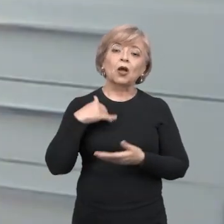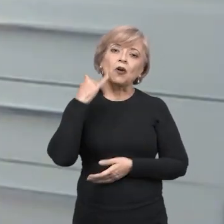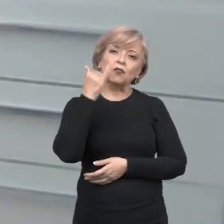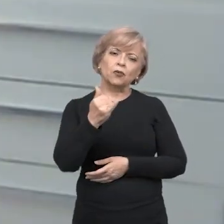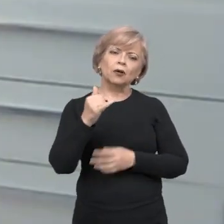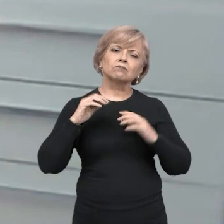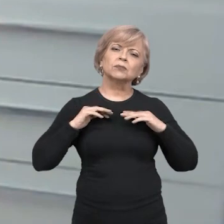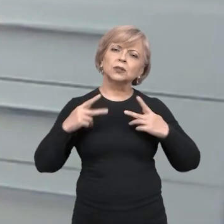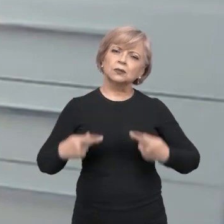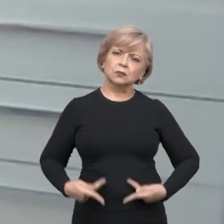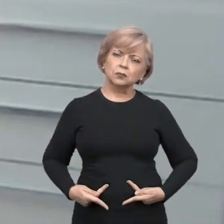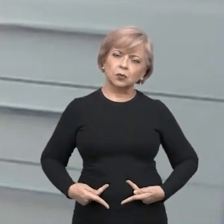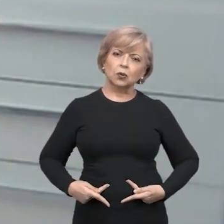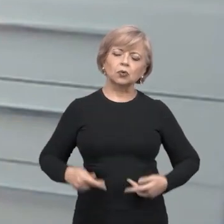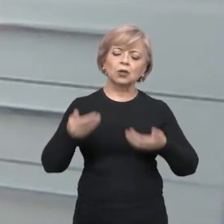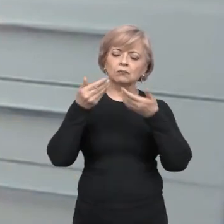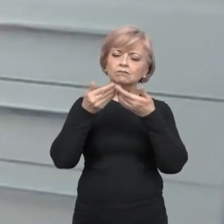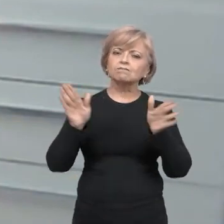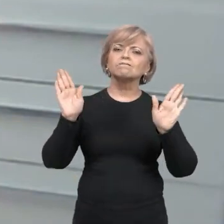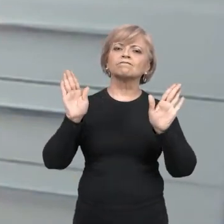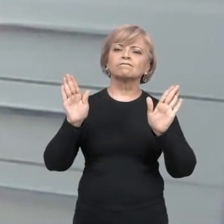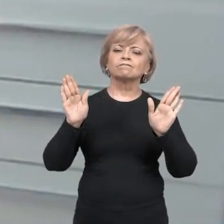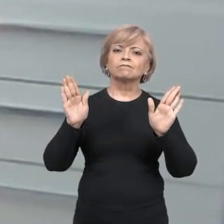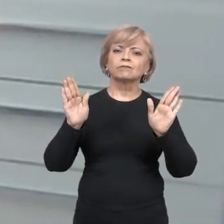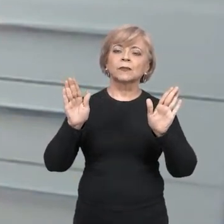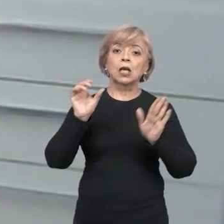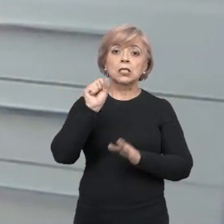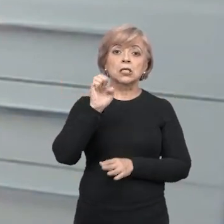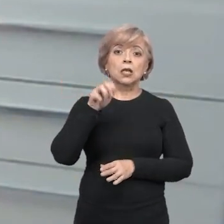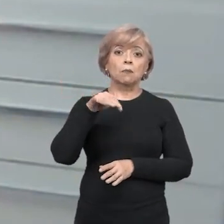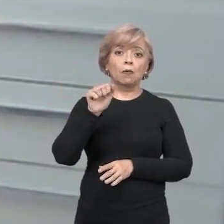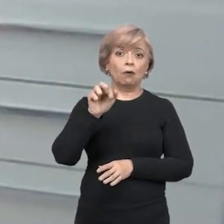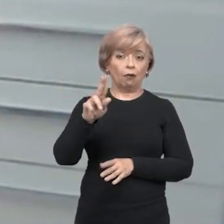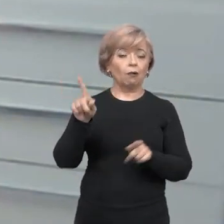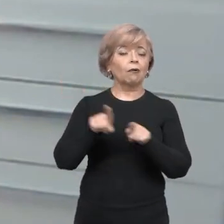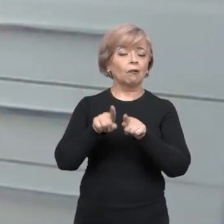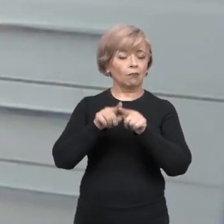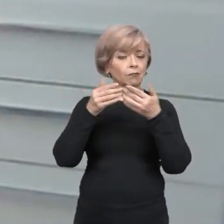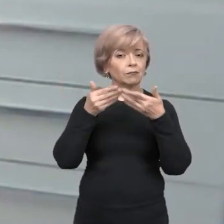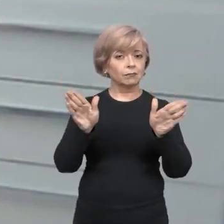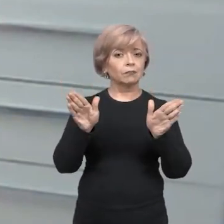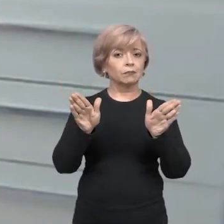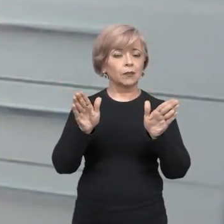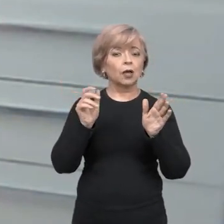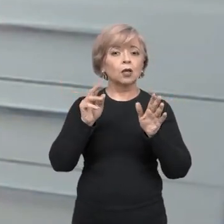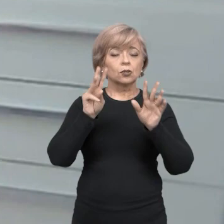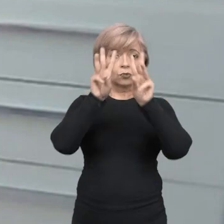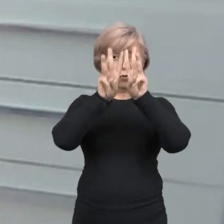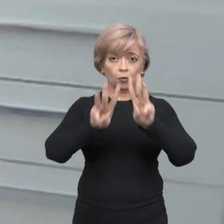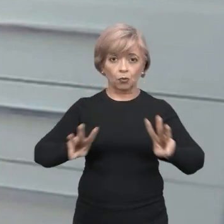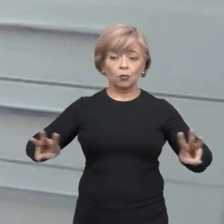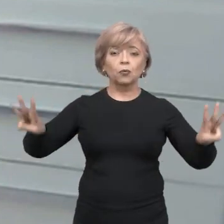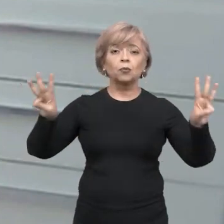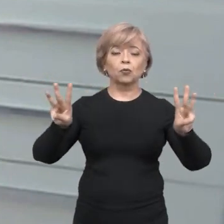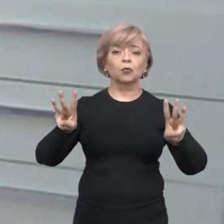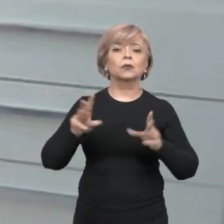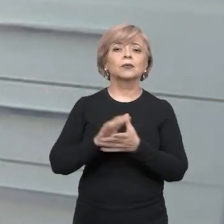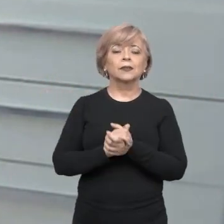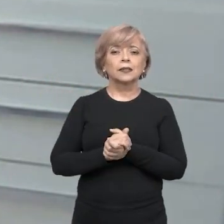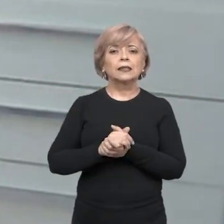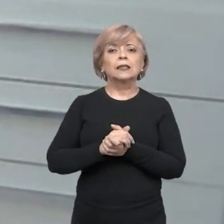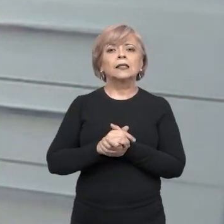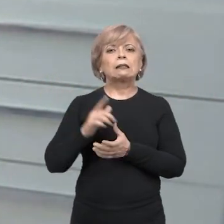digo a vocês o ministério público está de portas abertas que o Sanear também basta procurar a nossa página no site da EDP